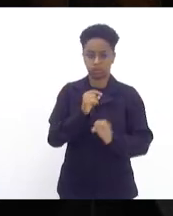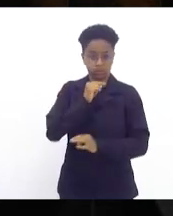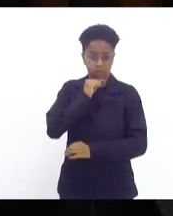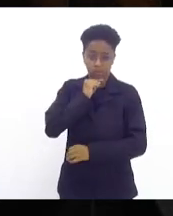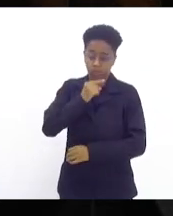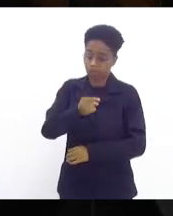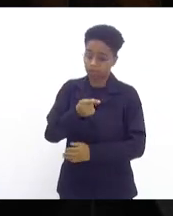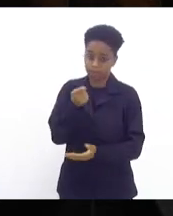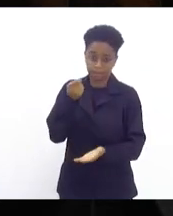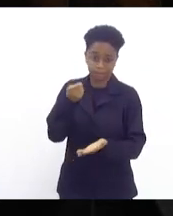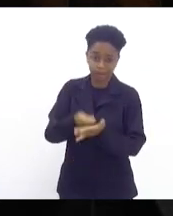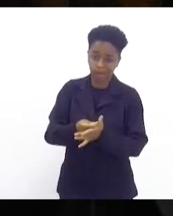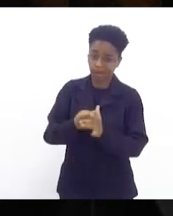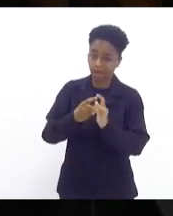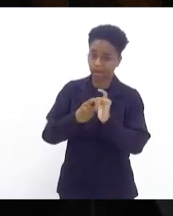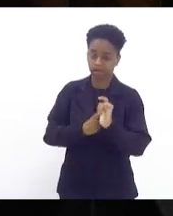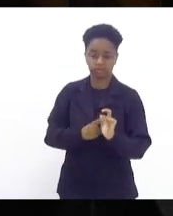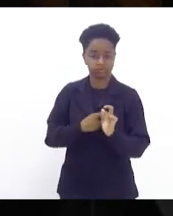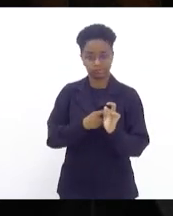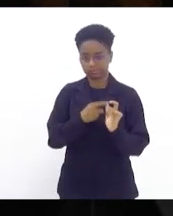pagar dívida